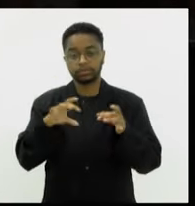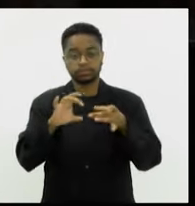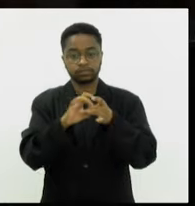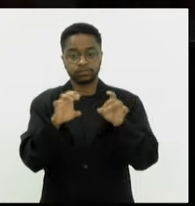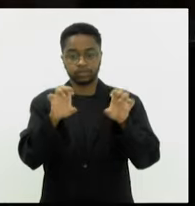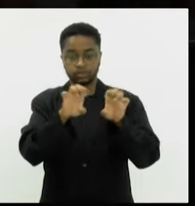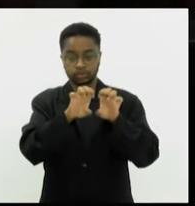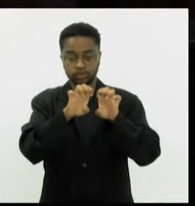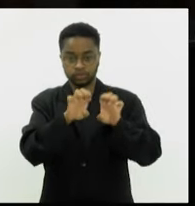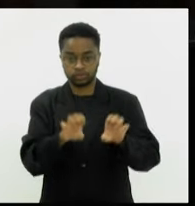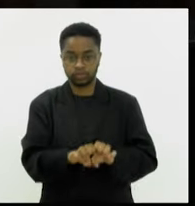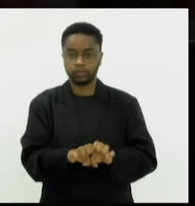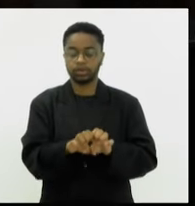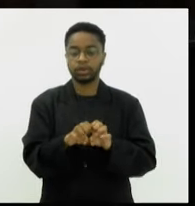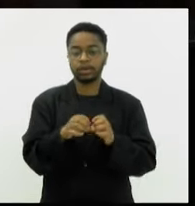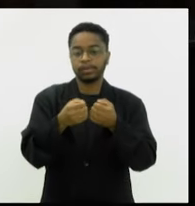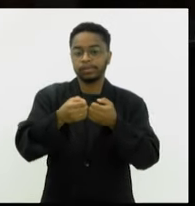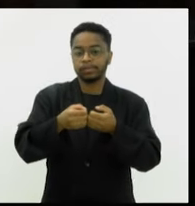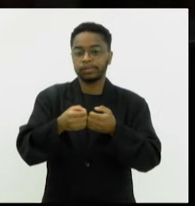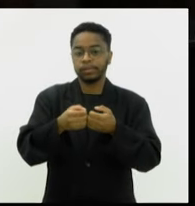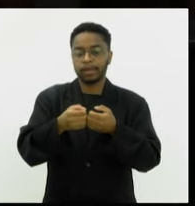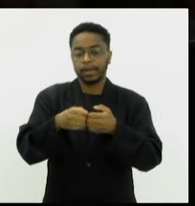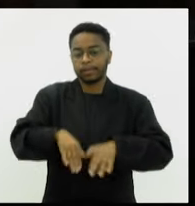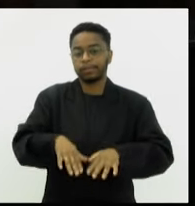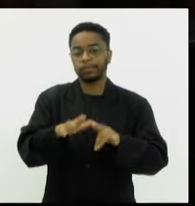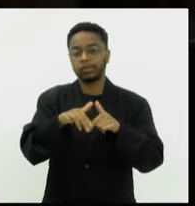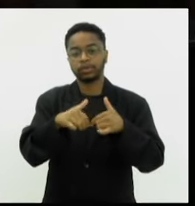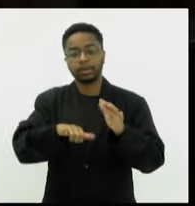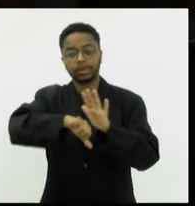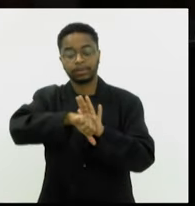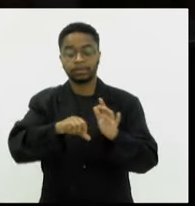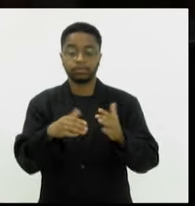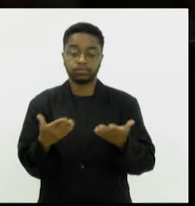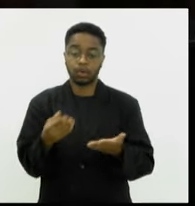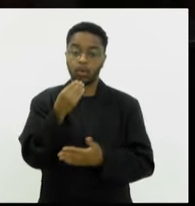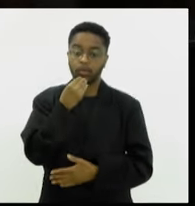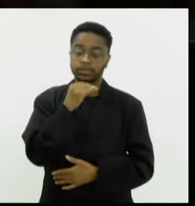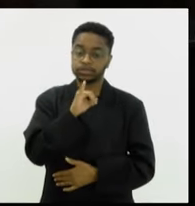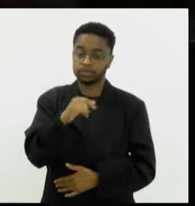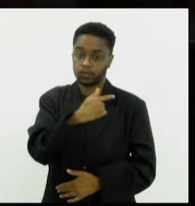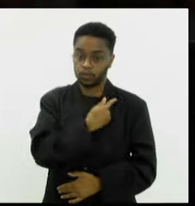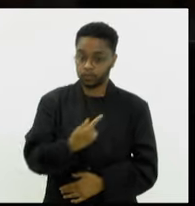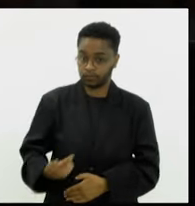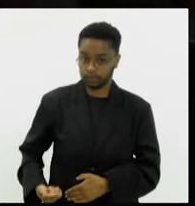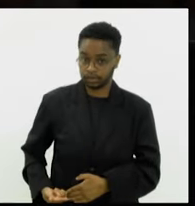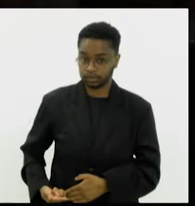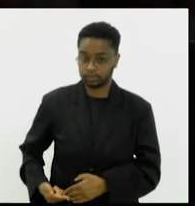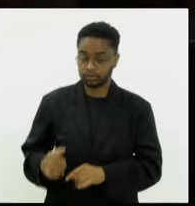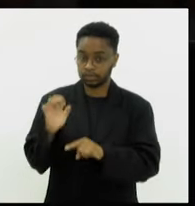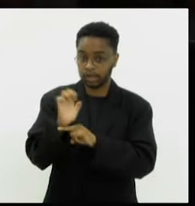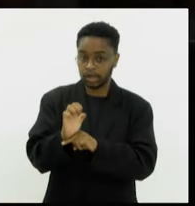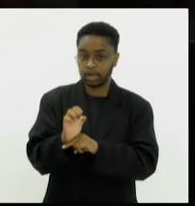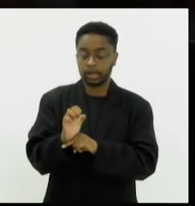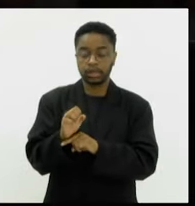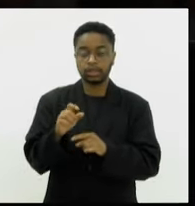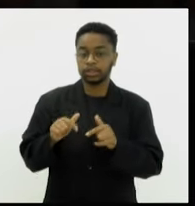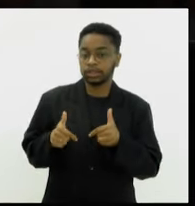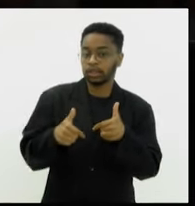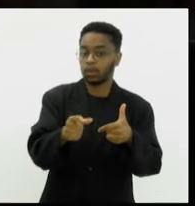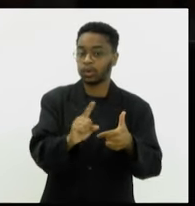pelo crime. E é óbvio que, se o governador do Estado, Cláudio Castro, não cortar na própria